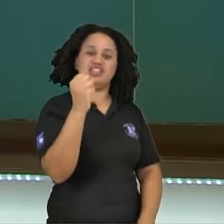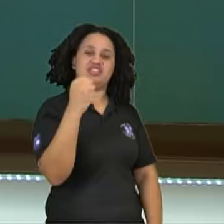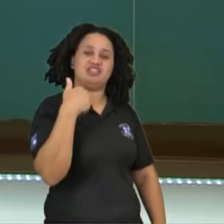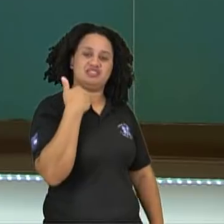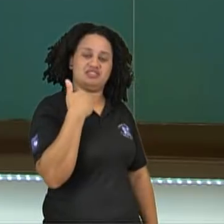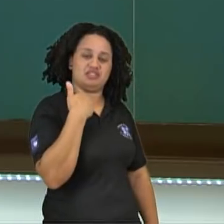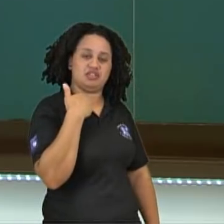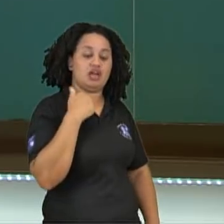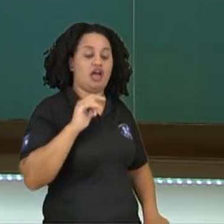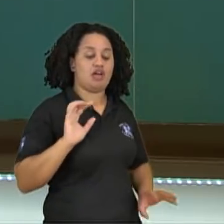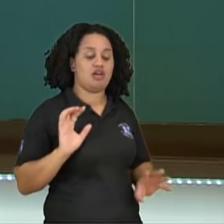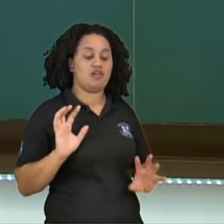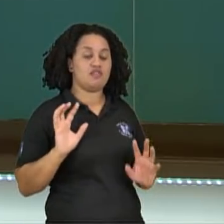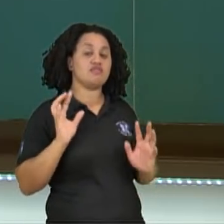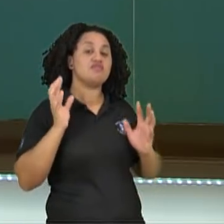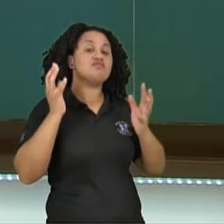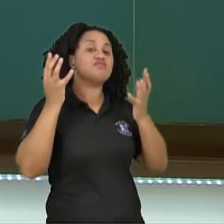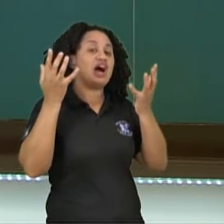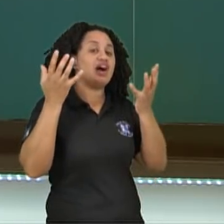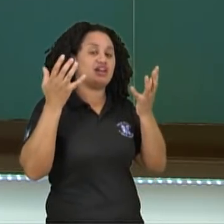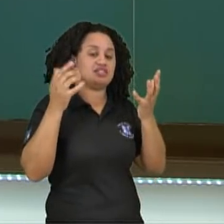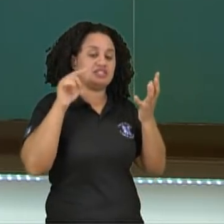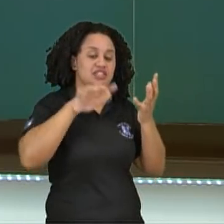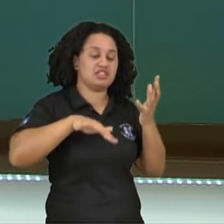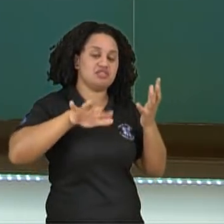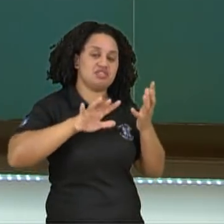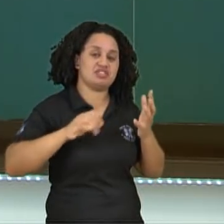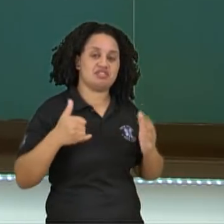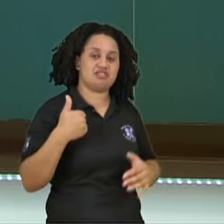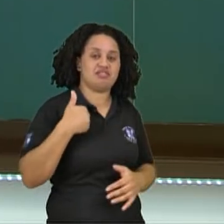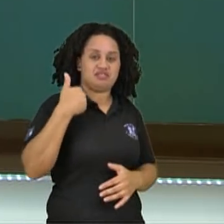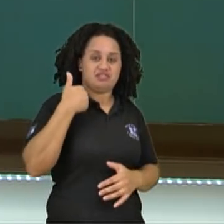evento aniversário é uma vez. Agora, quando